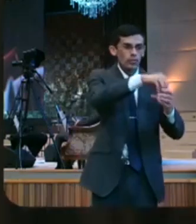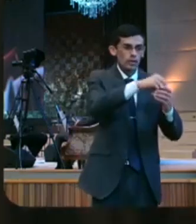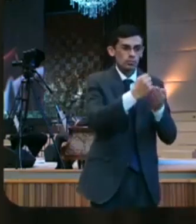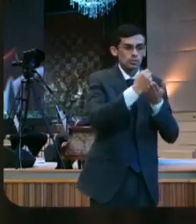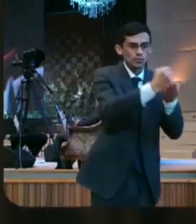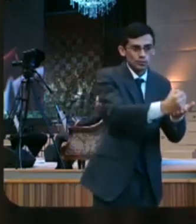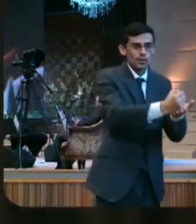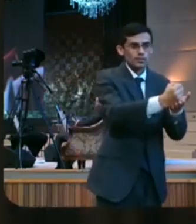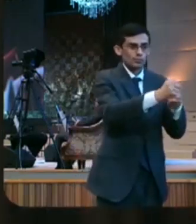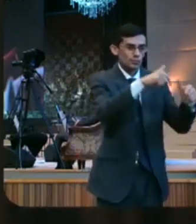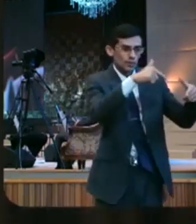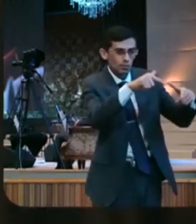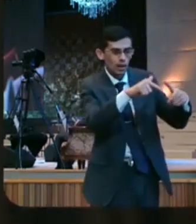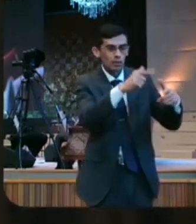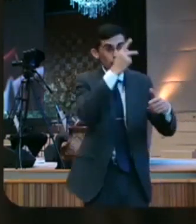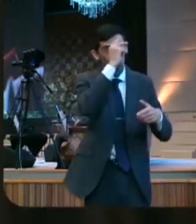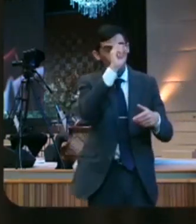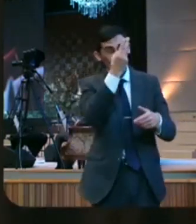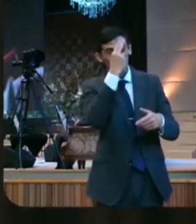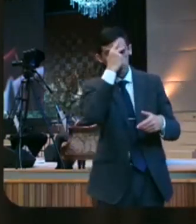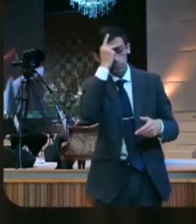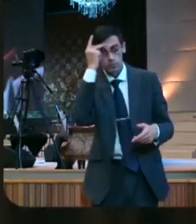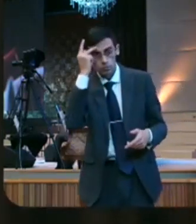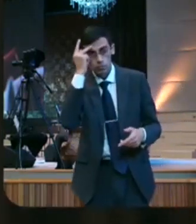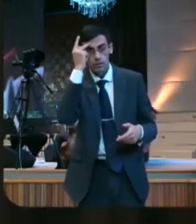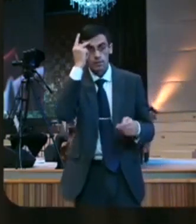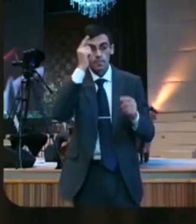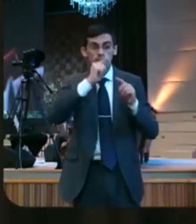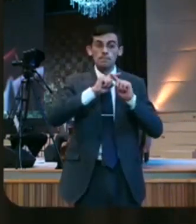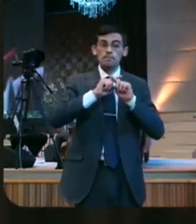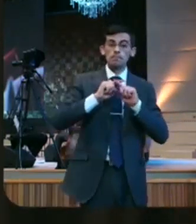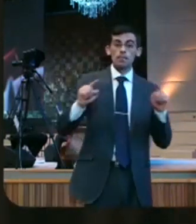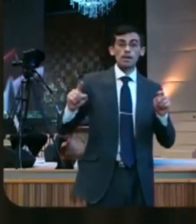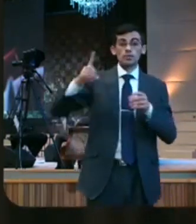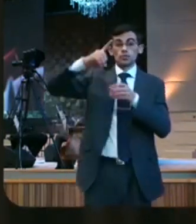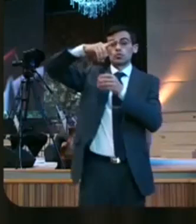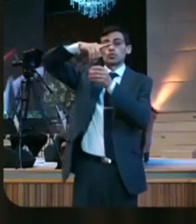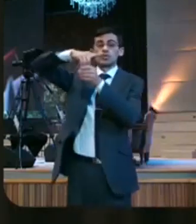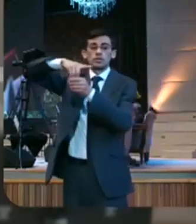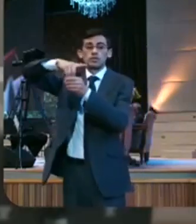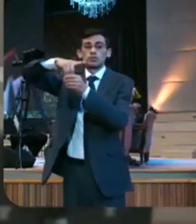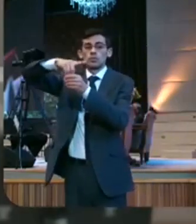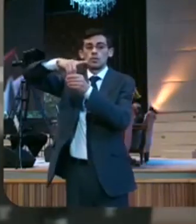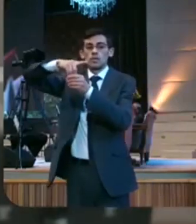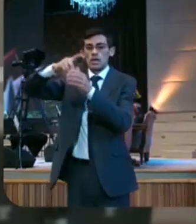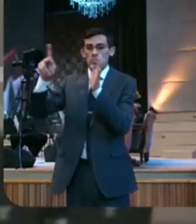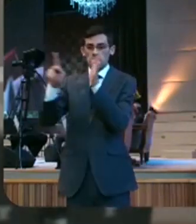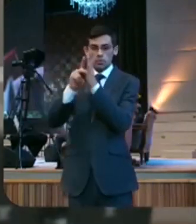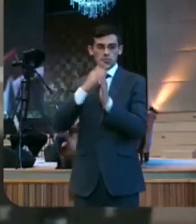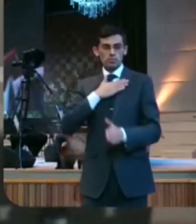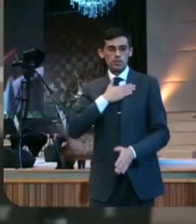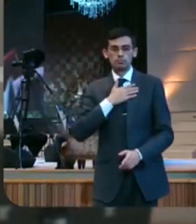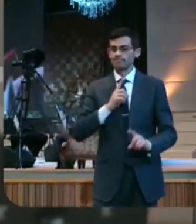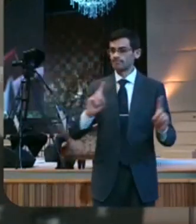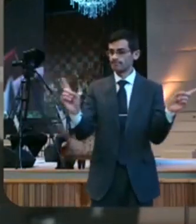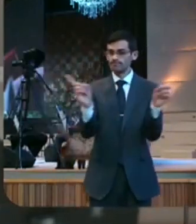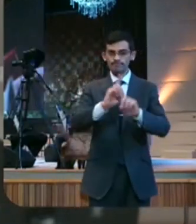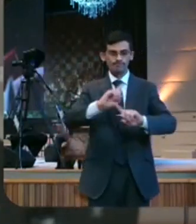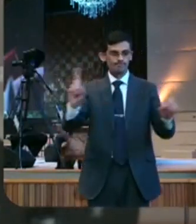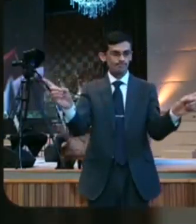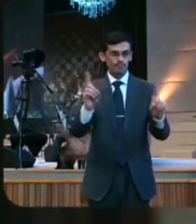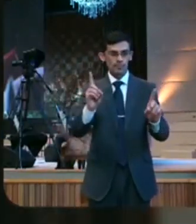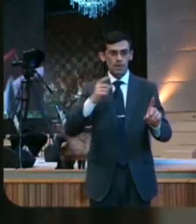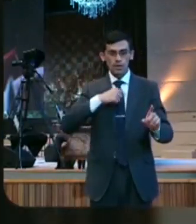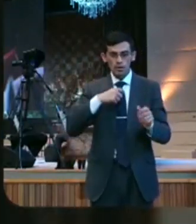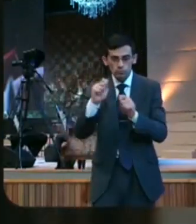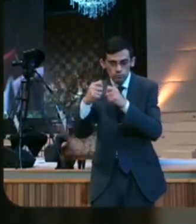e dou uma oferta, faço o que eu desejar, mas o dízimo não me pertence, eu